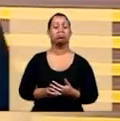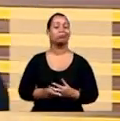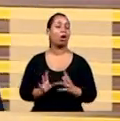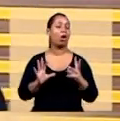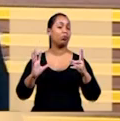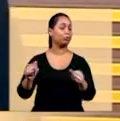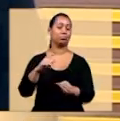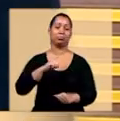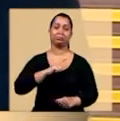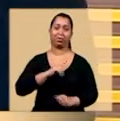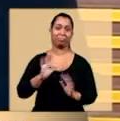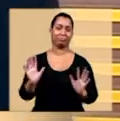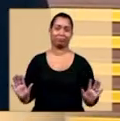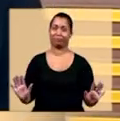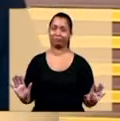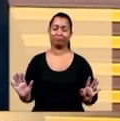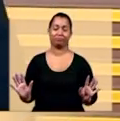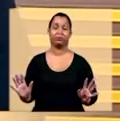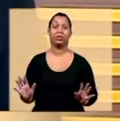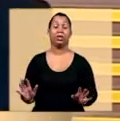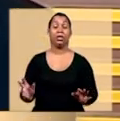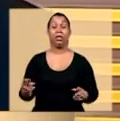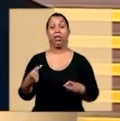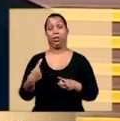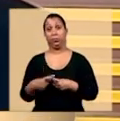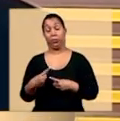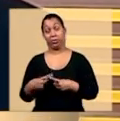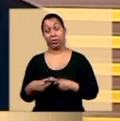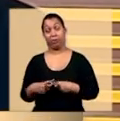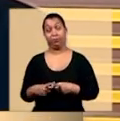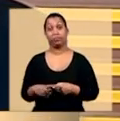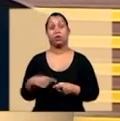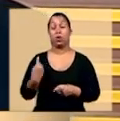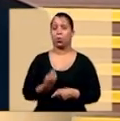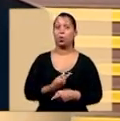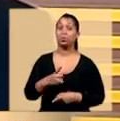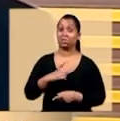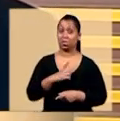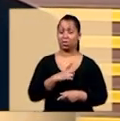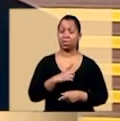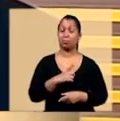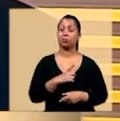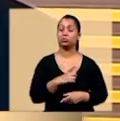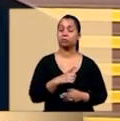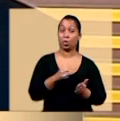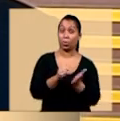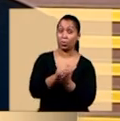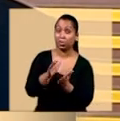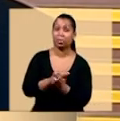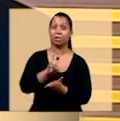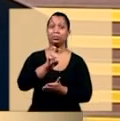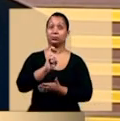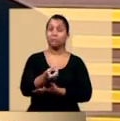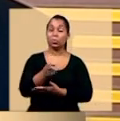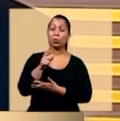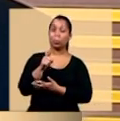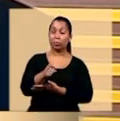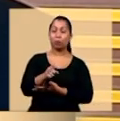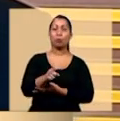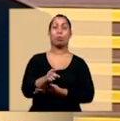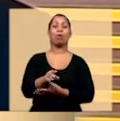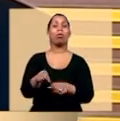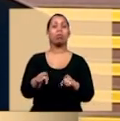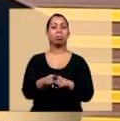tudo. Tem de tudo, porque, assim, nós temos nos deparado com condenações de R$5.000